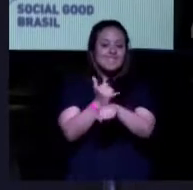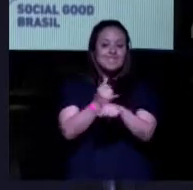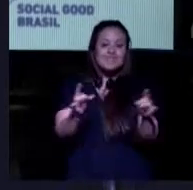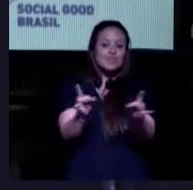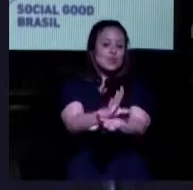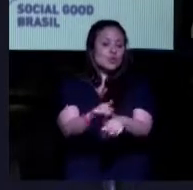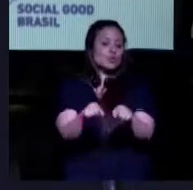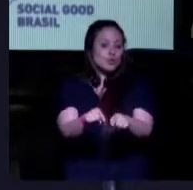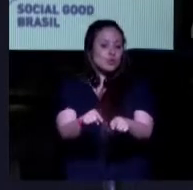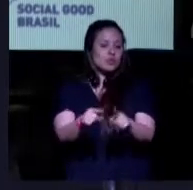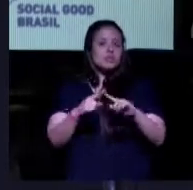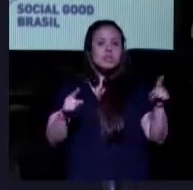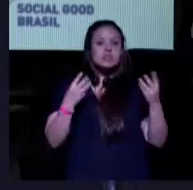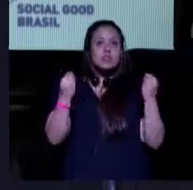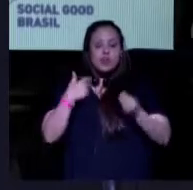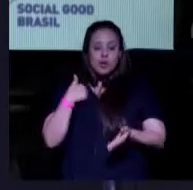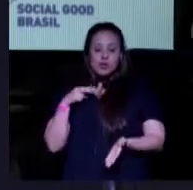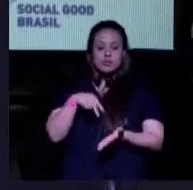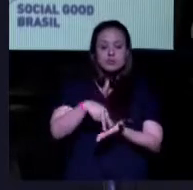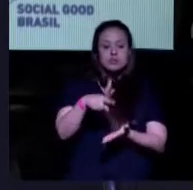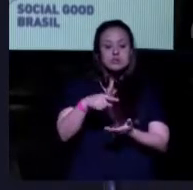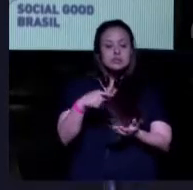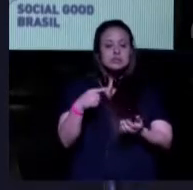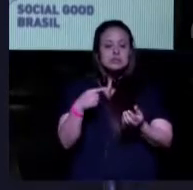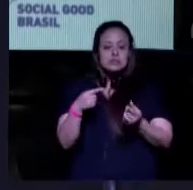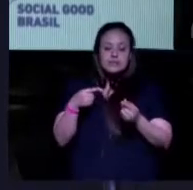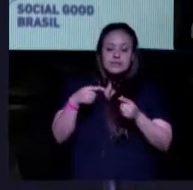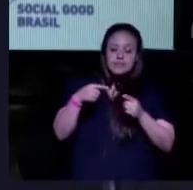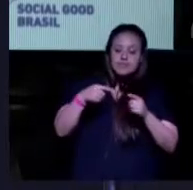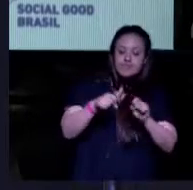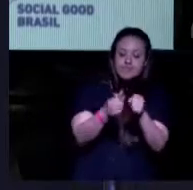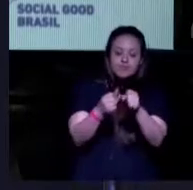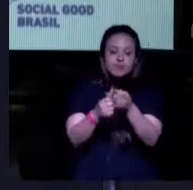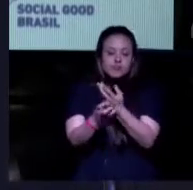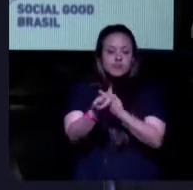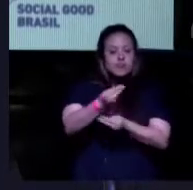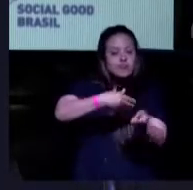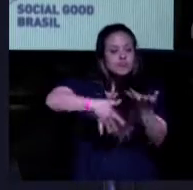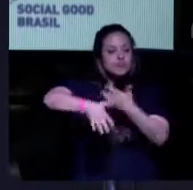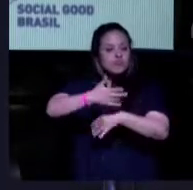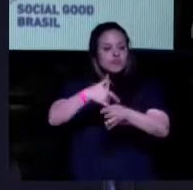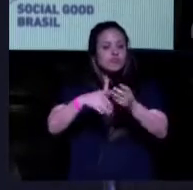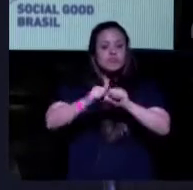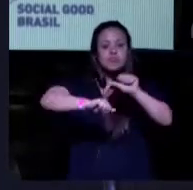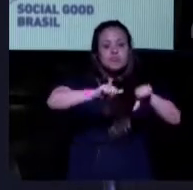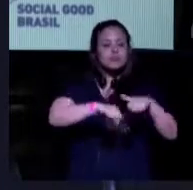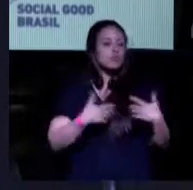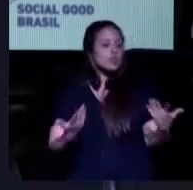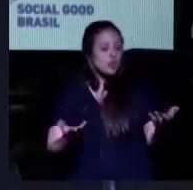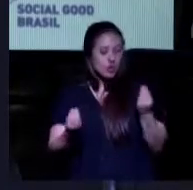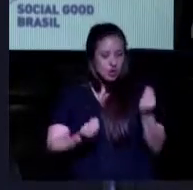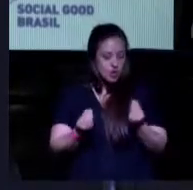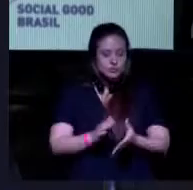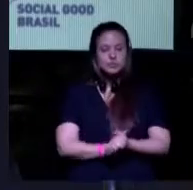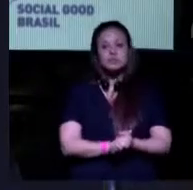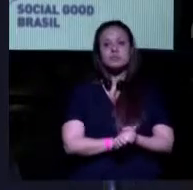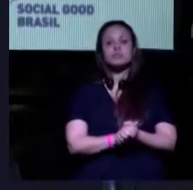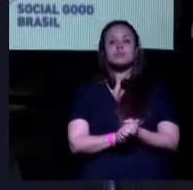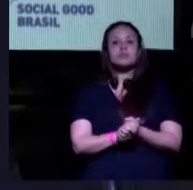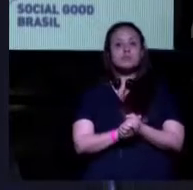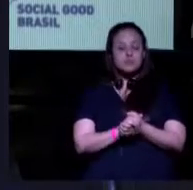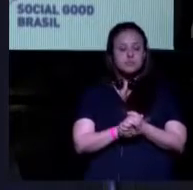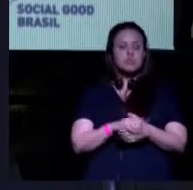vem do fato de que é de boa má pico é uma plataforma que apoia